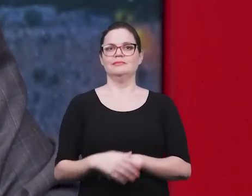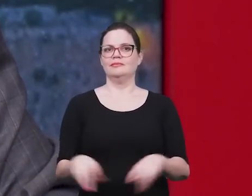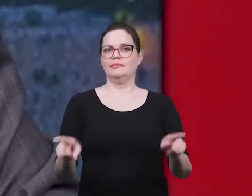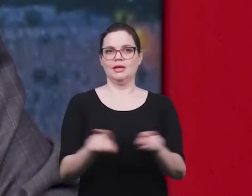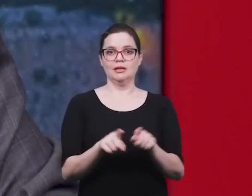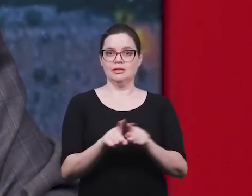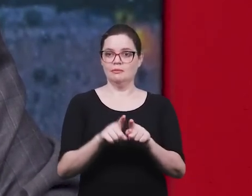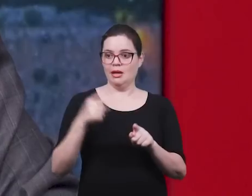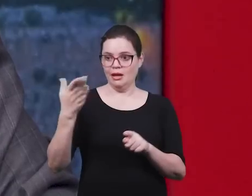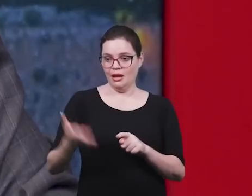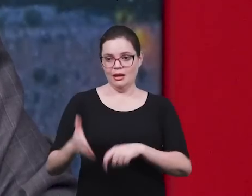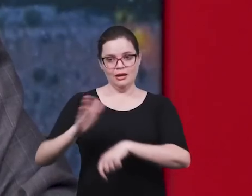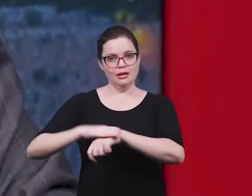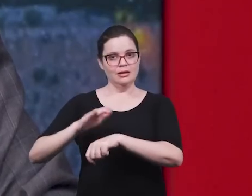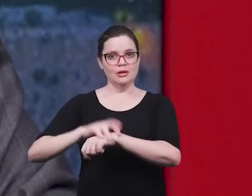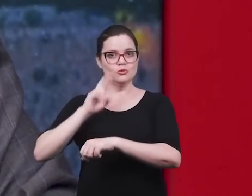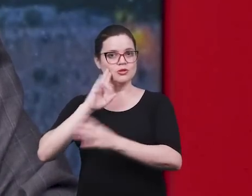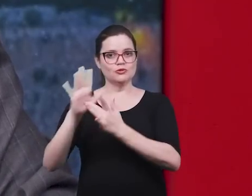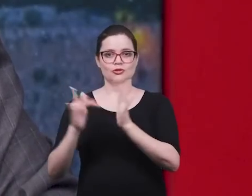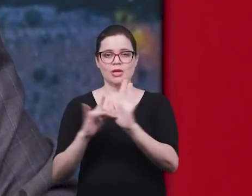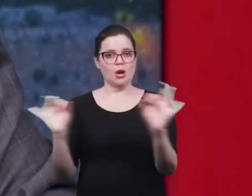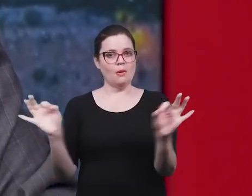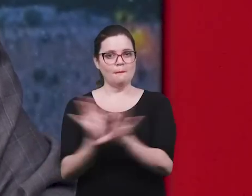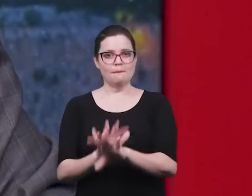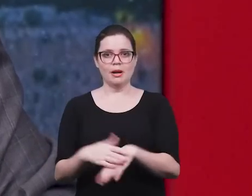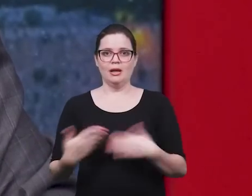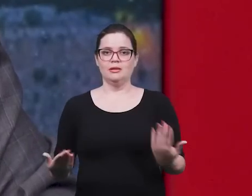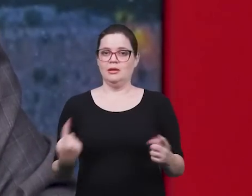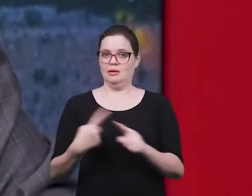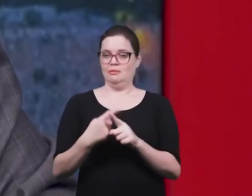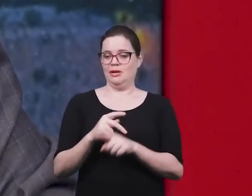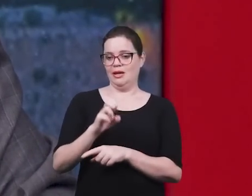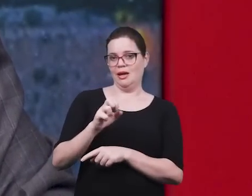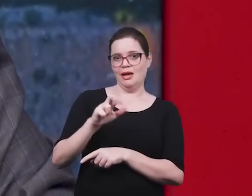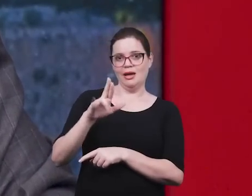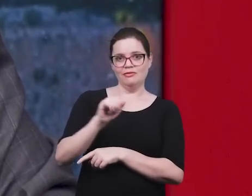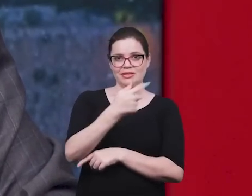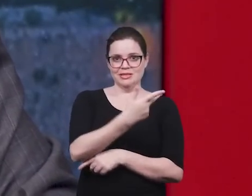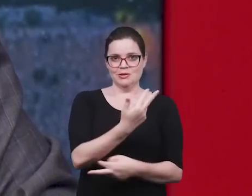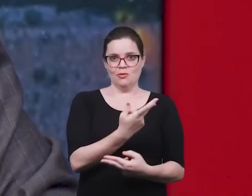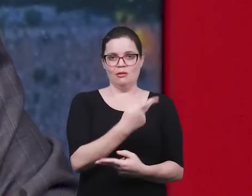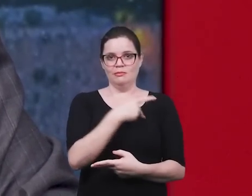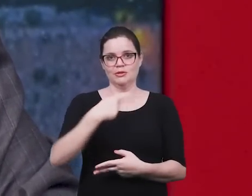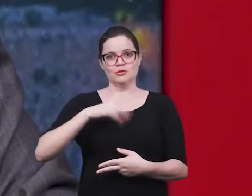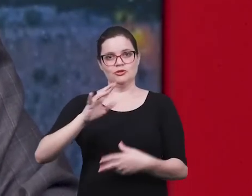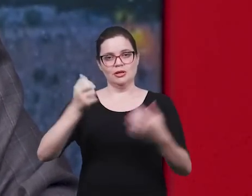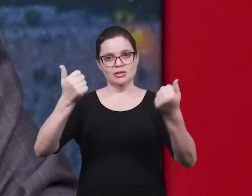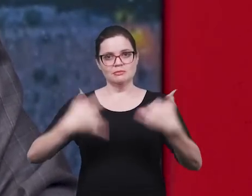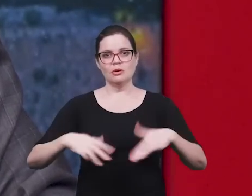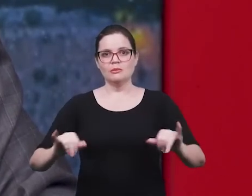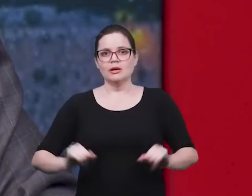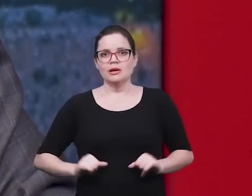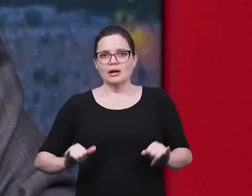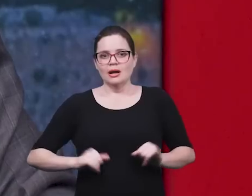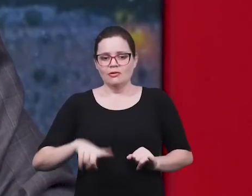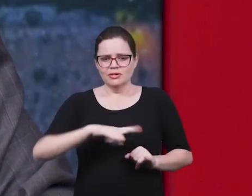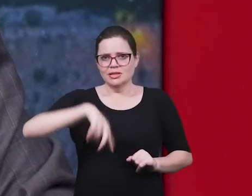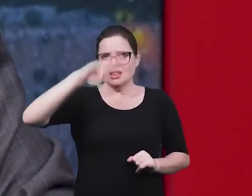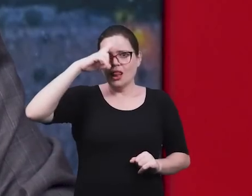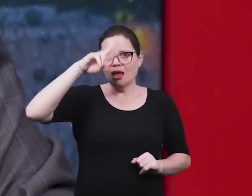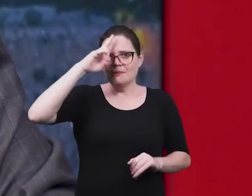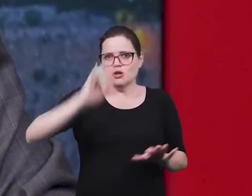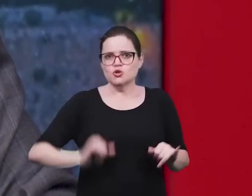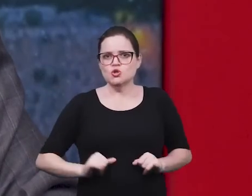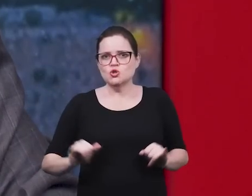ele haveria de fazer tudo, completar. Maravilha. As ervas amargosas, o pastor Kleber colocou muito bem, era para que Israel lembrasse